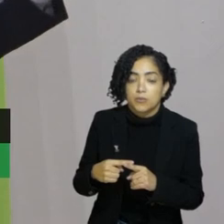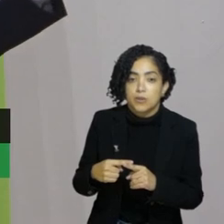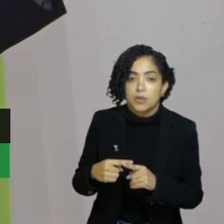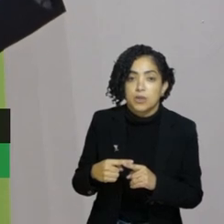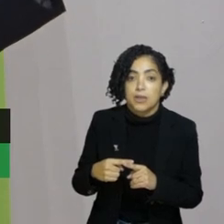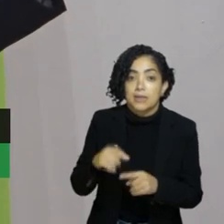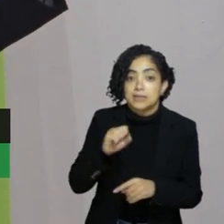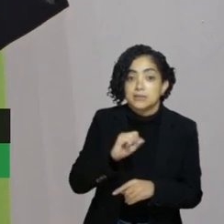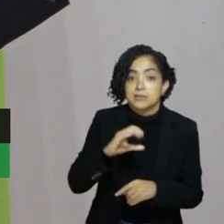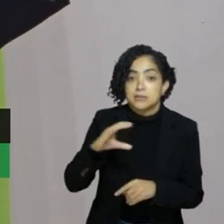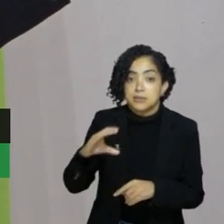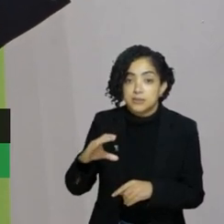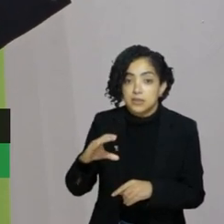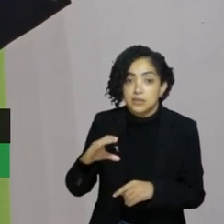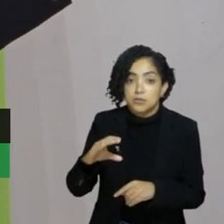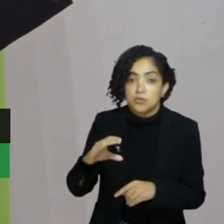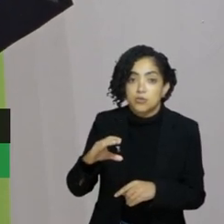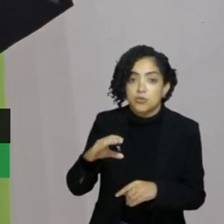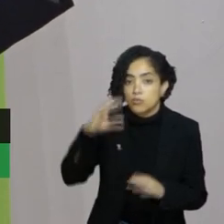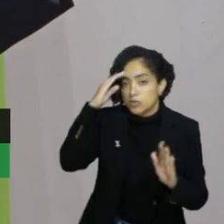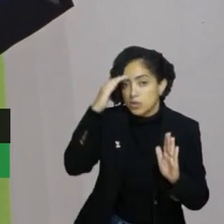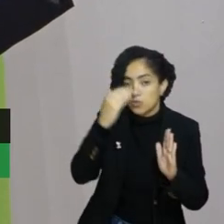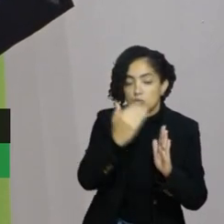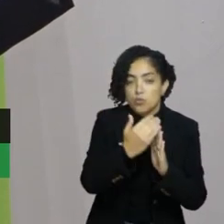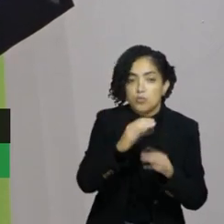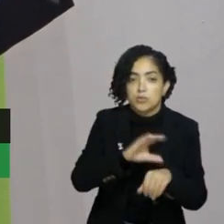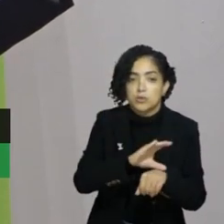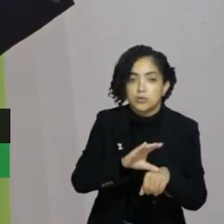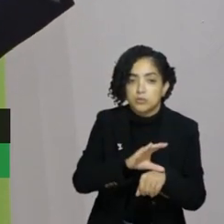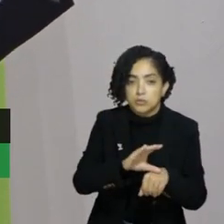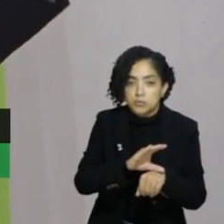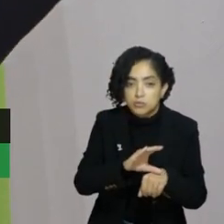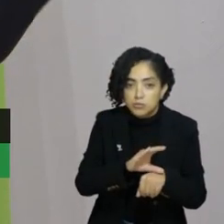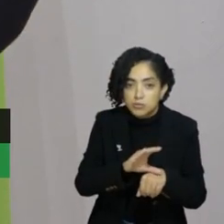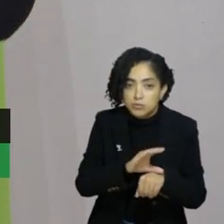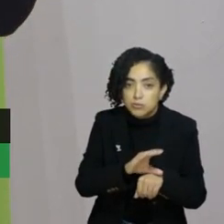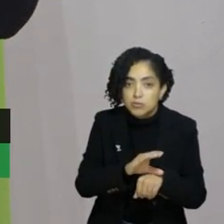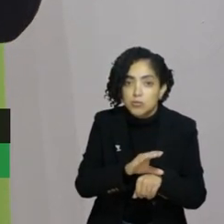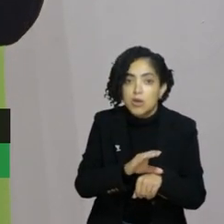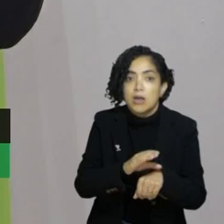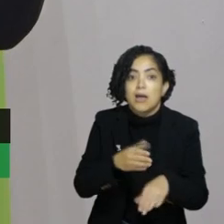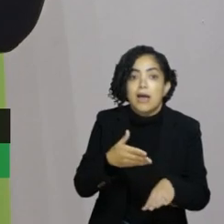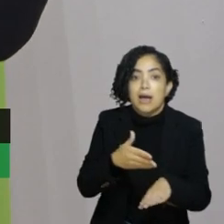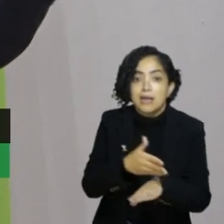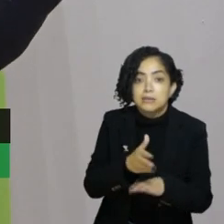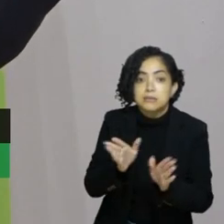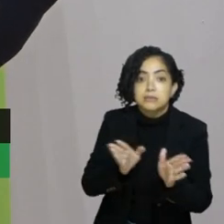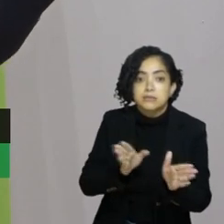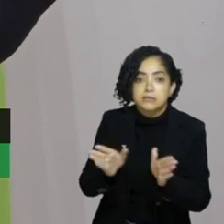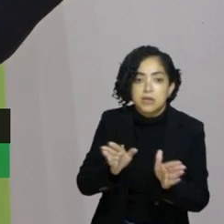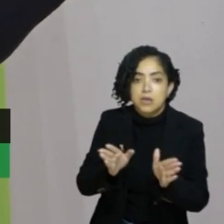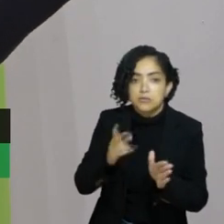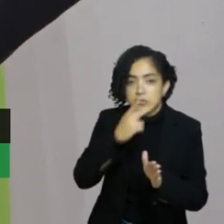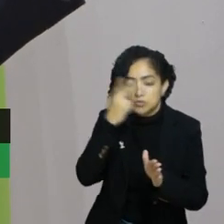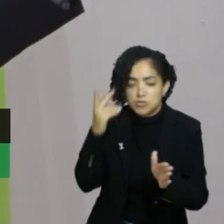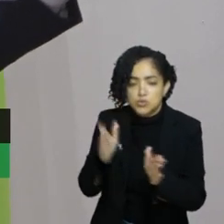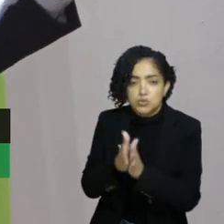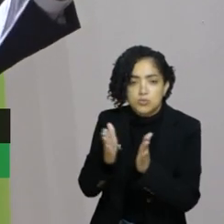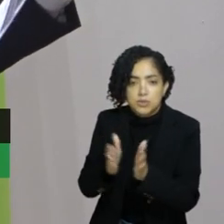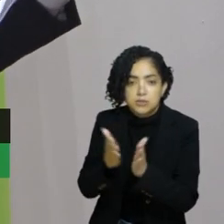Santa Catarina descumpre a Constituição e dificulta acesso dos mais pobres à